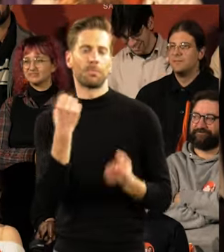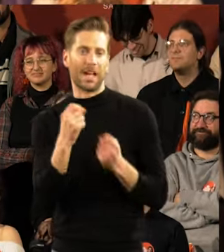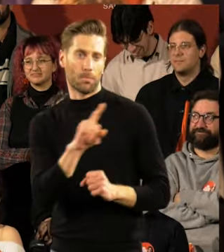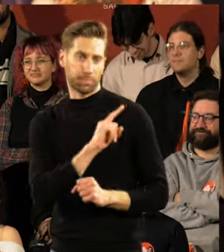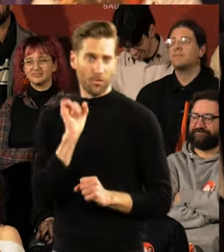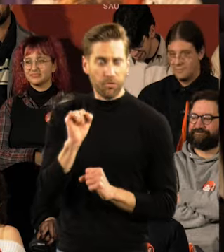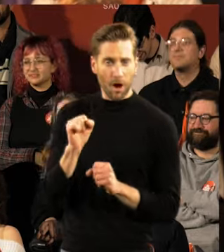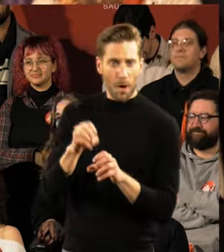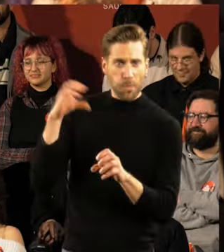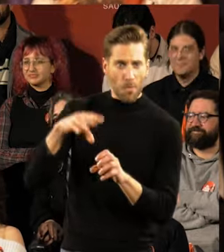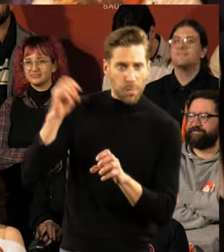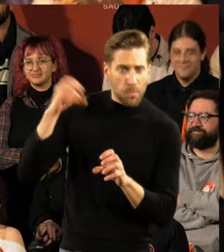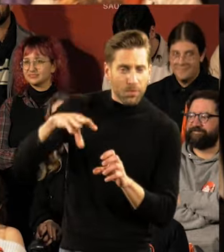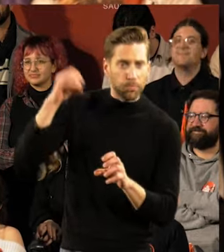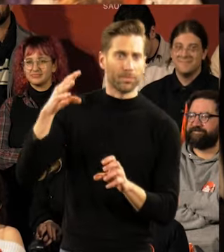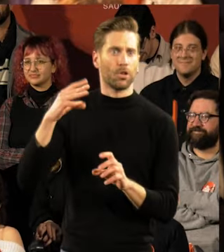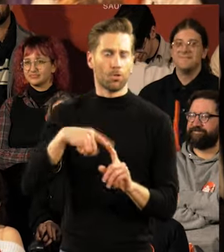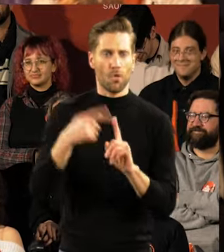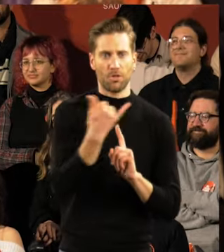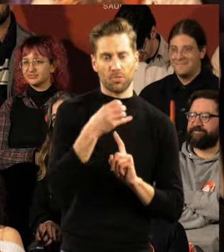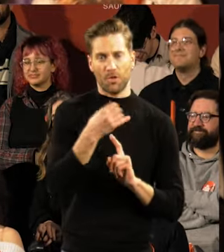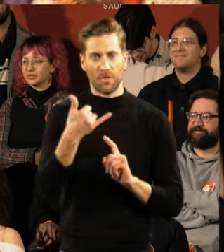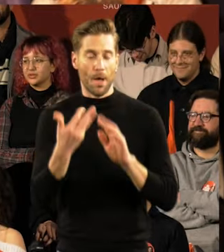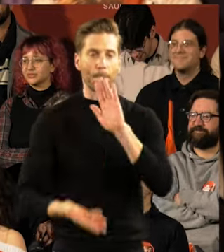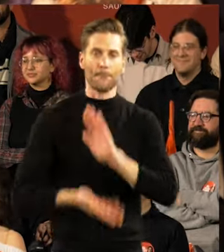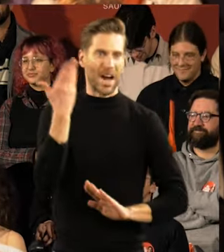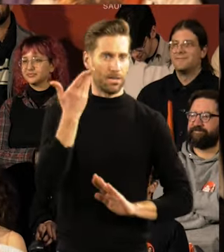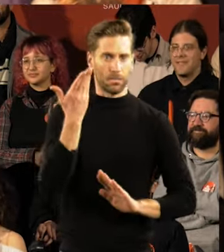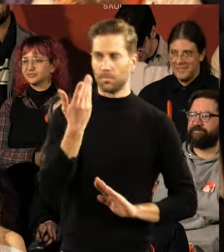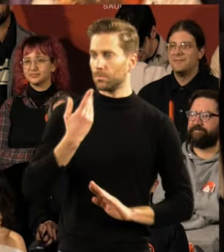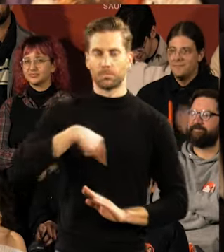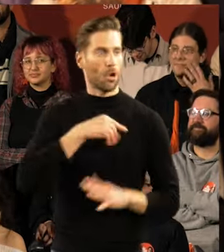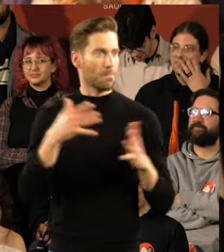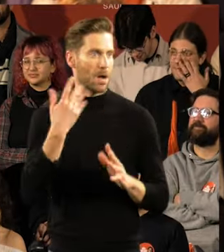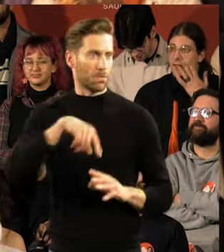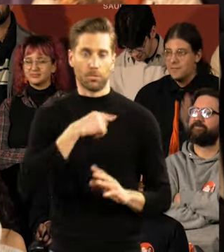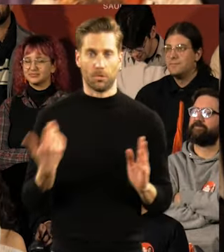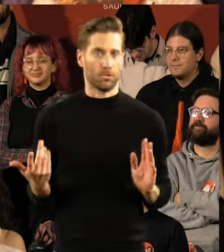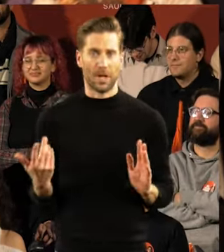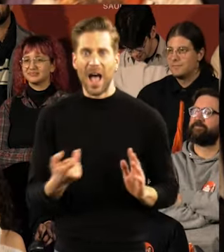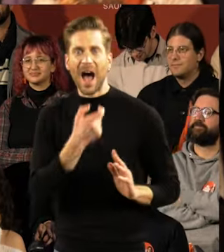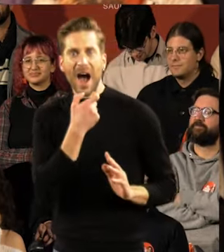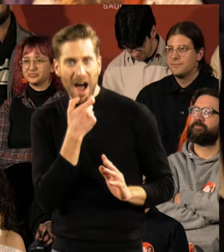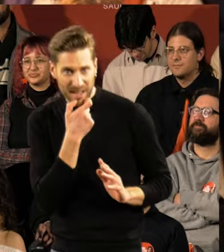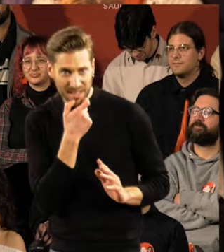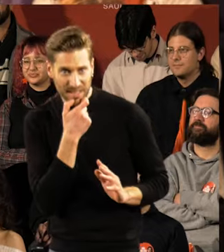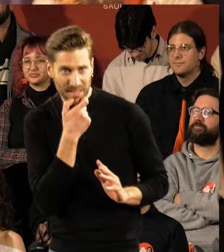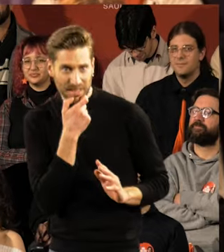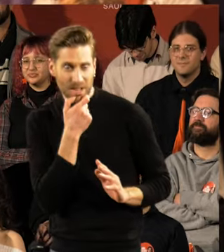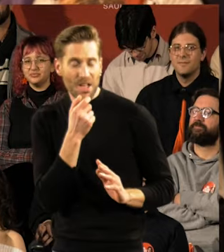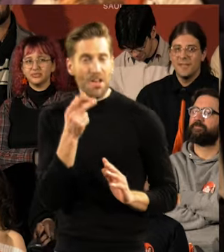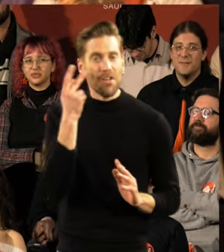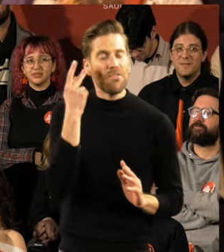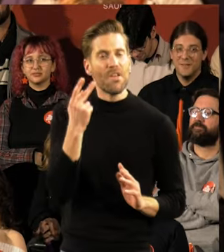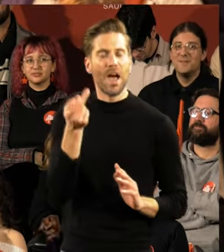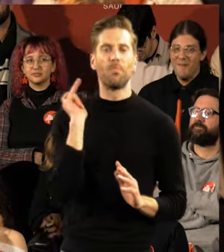gases com efeito de estufa em 2022 do que a maioria de nós emitiria se vivesse 1.800